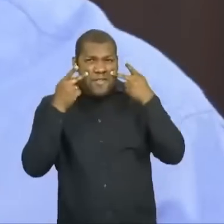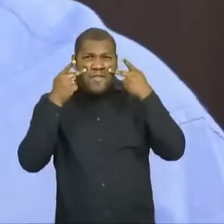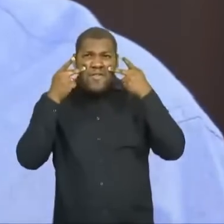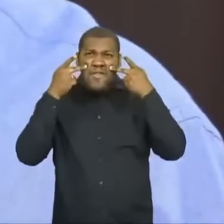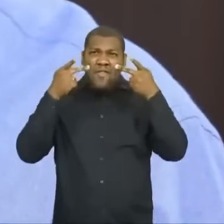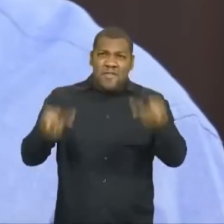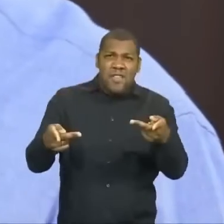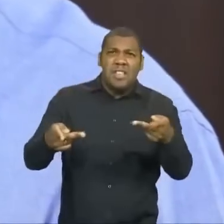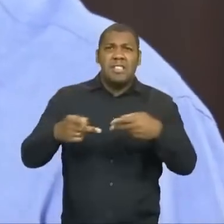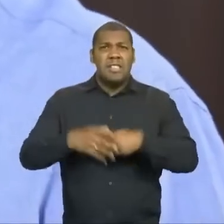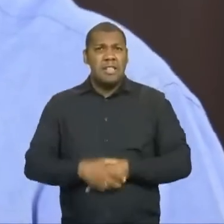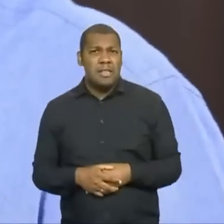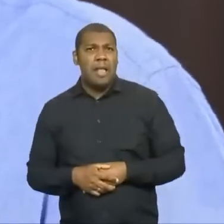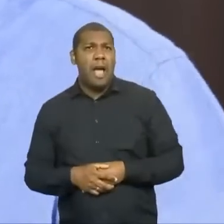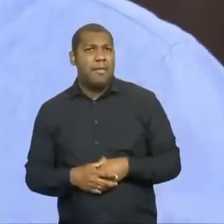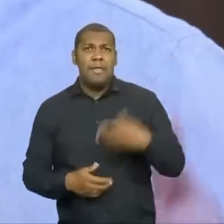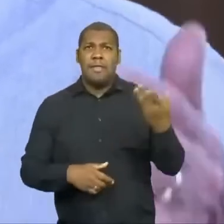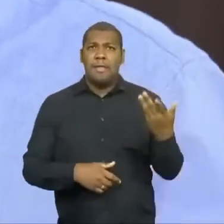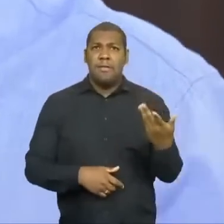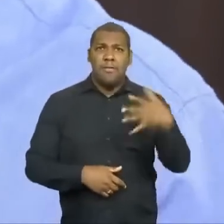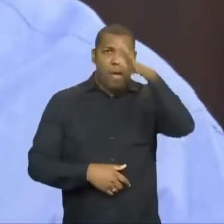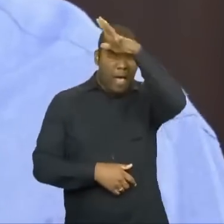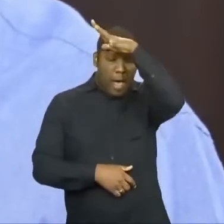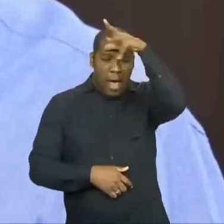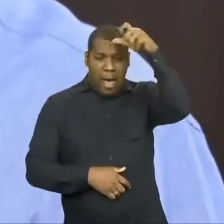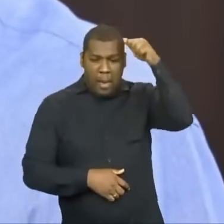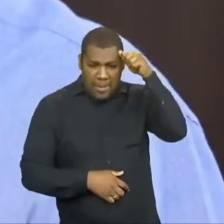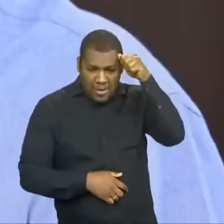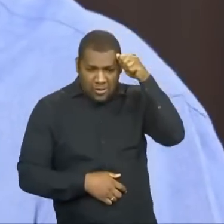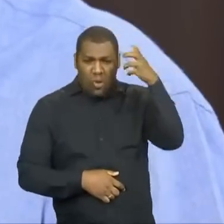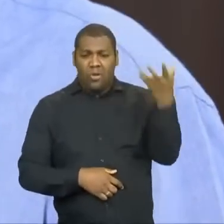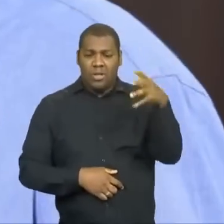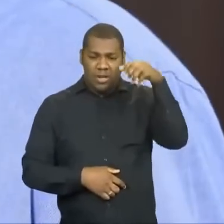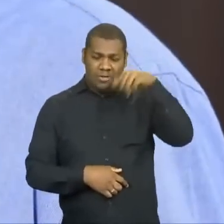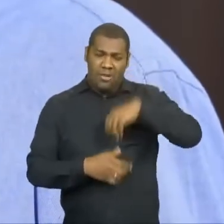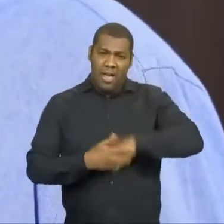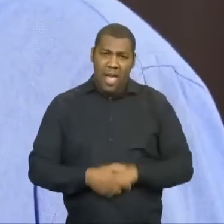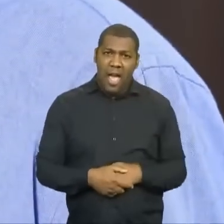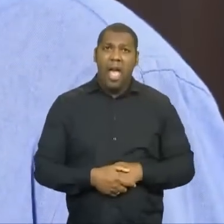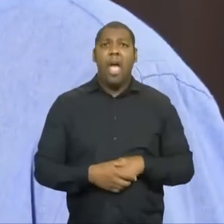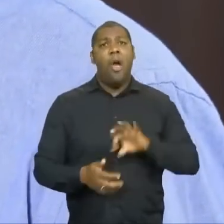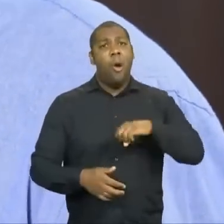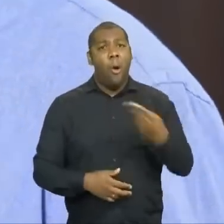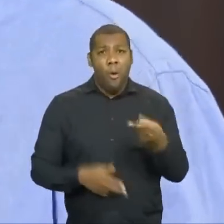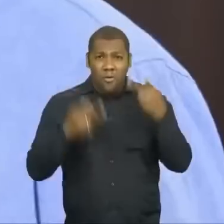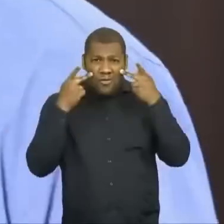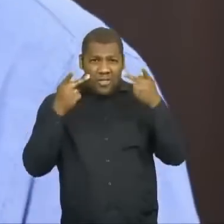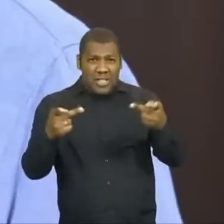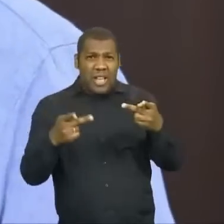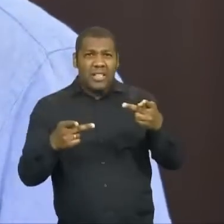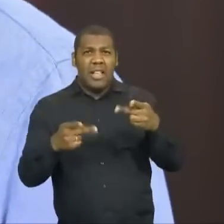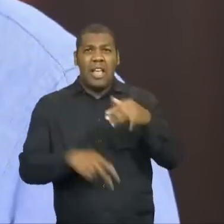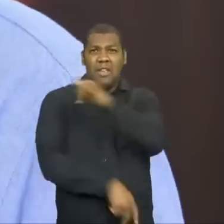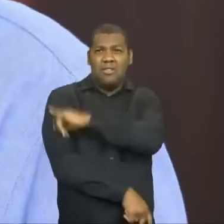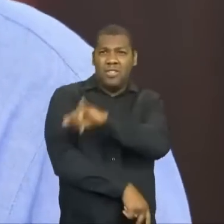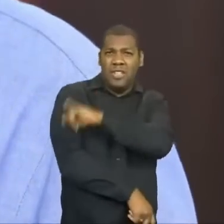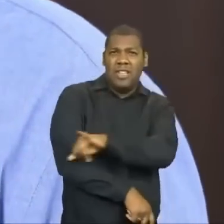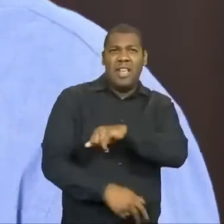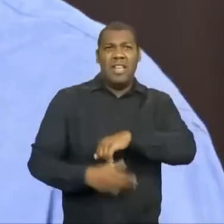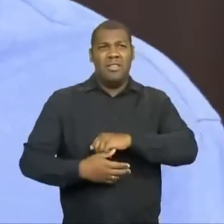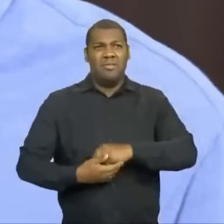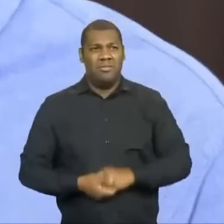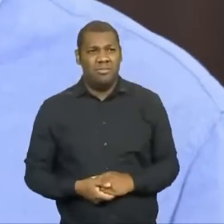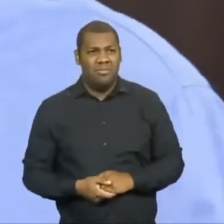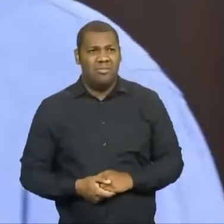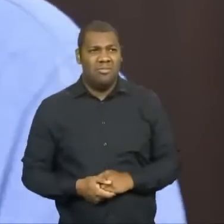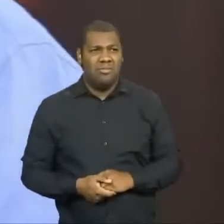na Amazônia. Quem quiser vir para o Rio, vem direto para o Rio. Sabe, não tem sentido o cara ir a São Paulo para depois voltar para Manaus. O cara